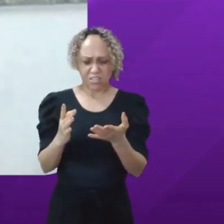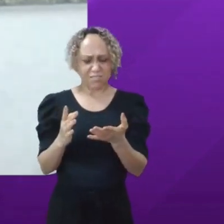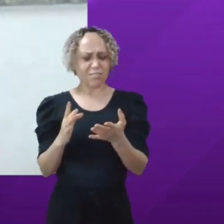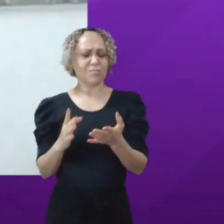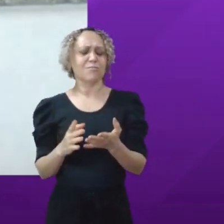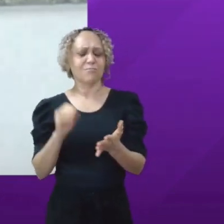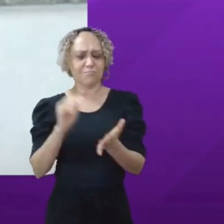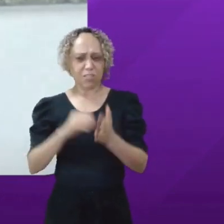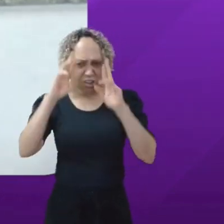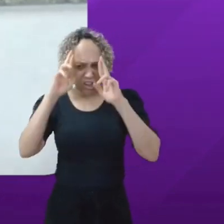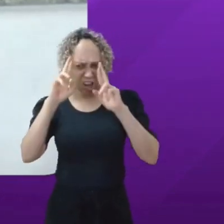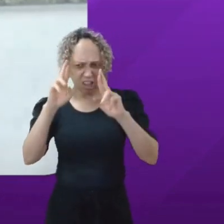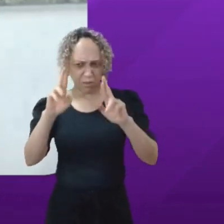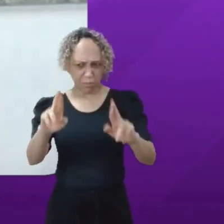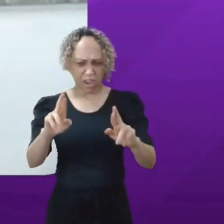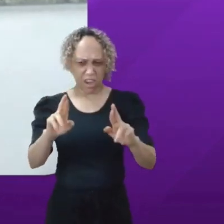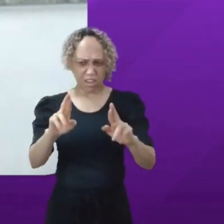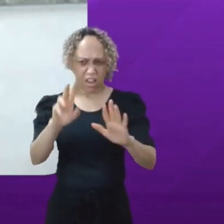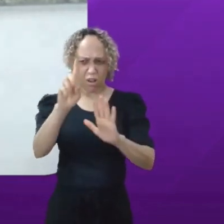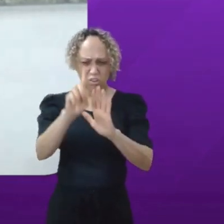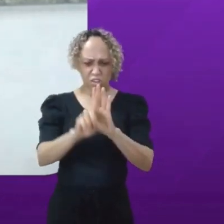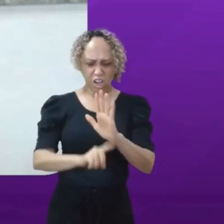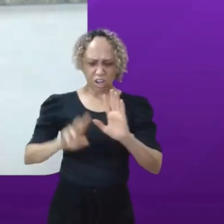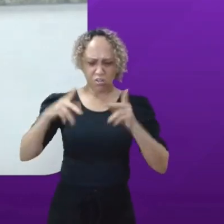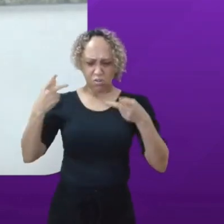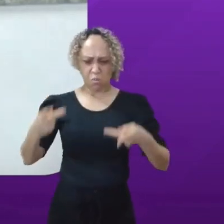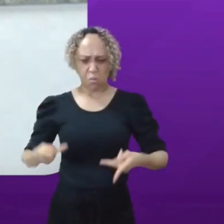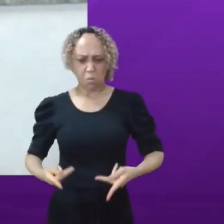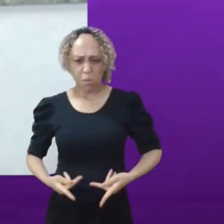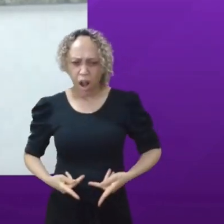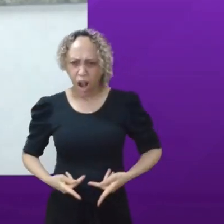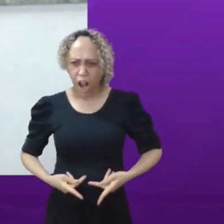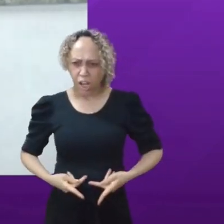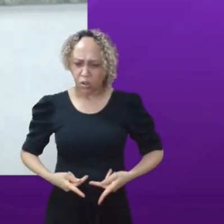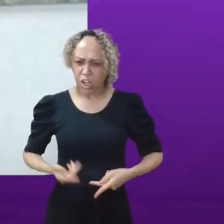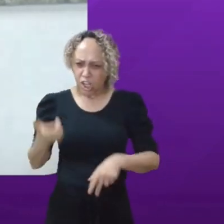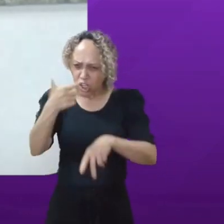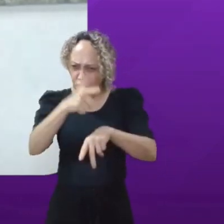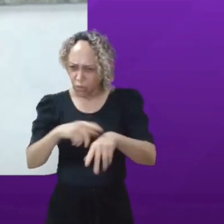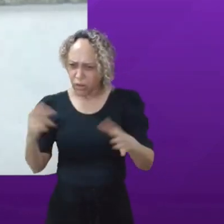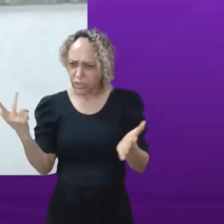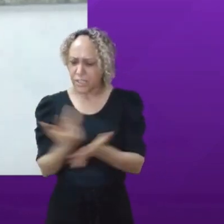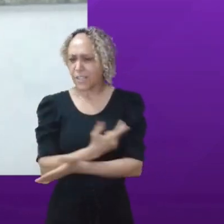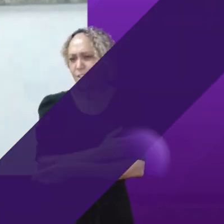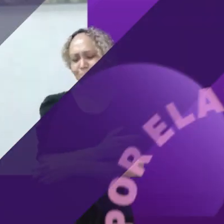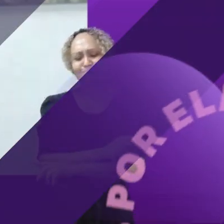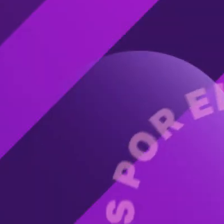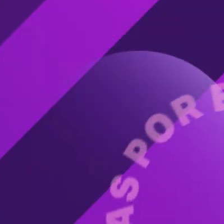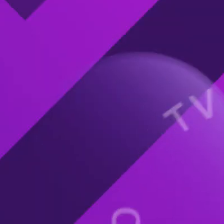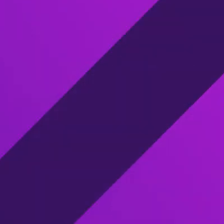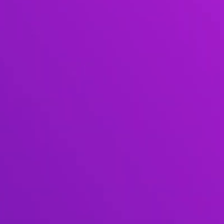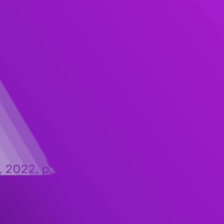fundamentais e humanos não voltem a se repetir, desenvolvendo e fortalecendo no cenário nacional outros modos de